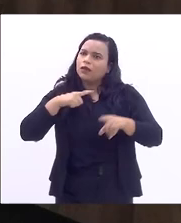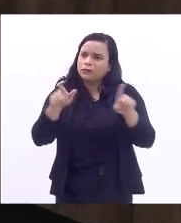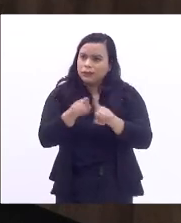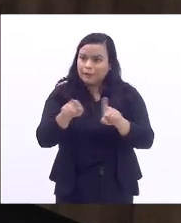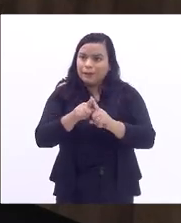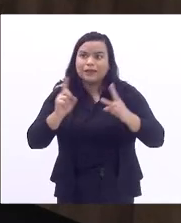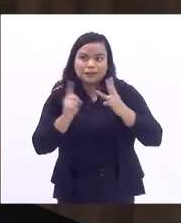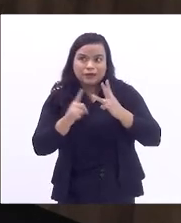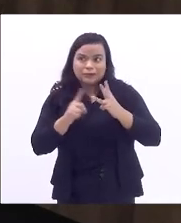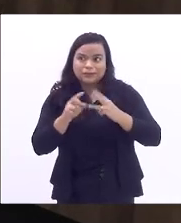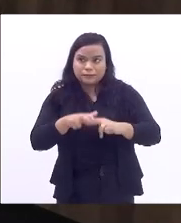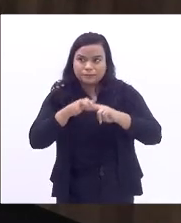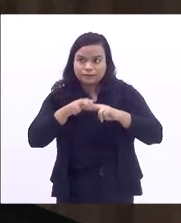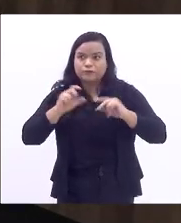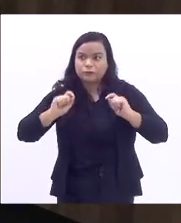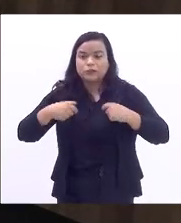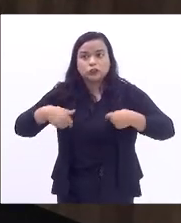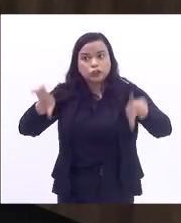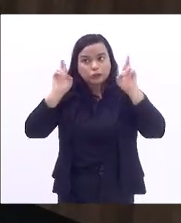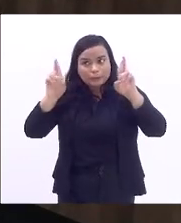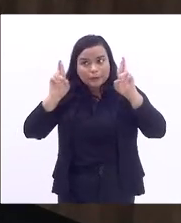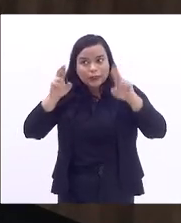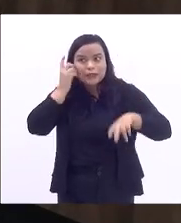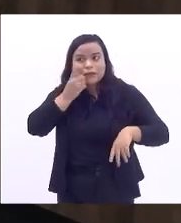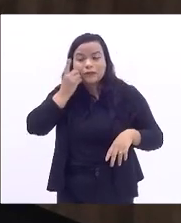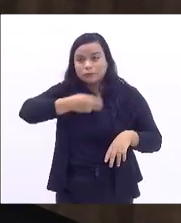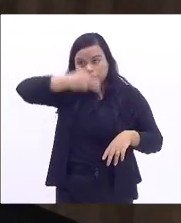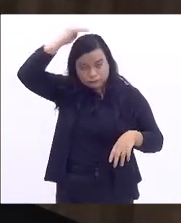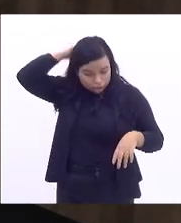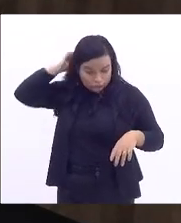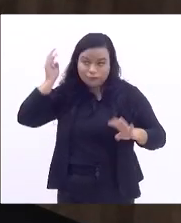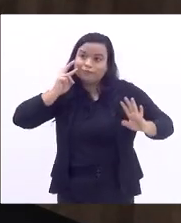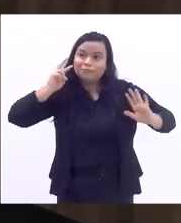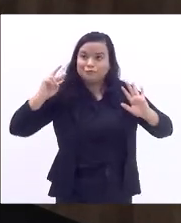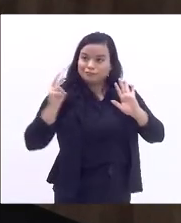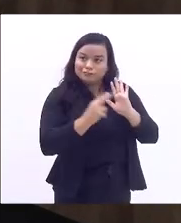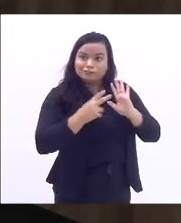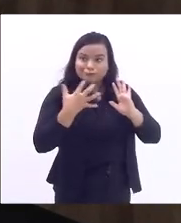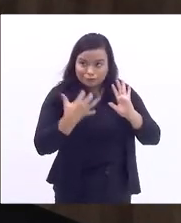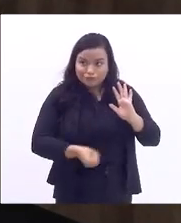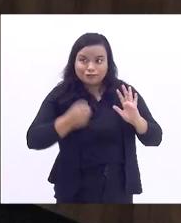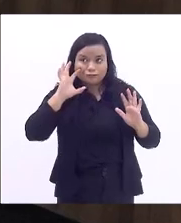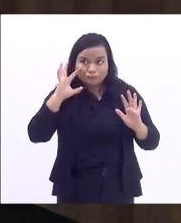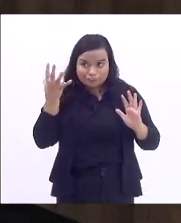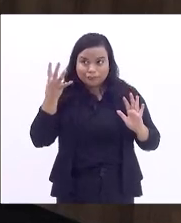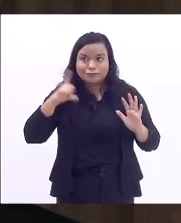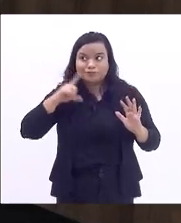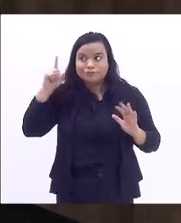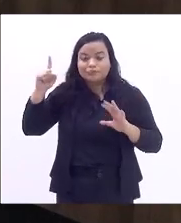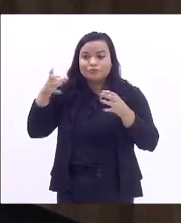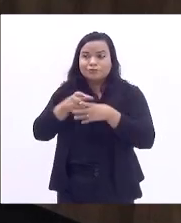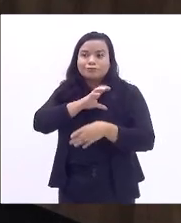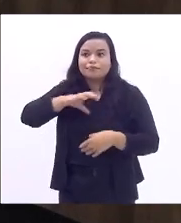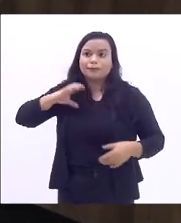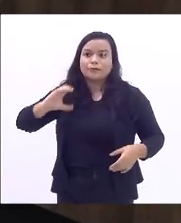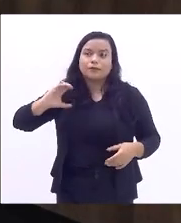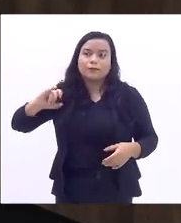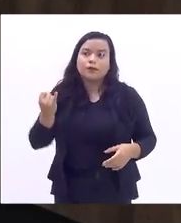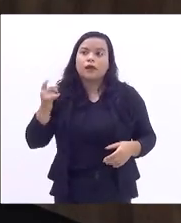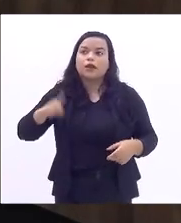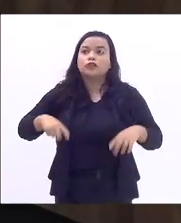terceira condição que eu espero que o deputado Márcio Pacheco tenha resolvido na ccj